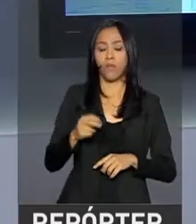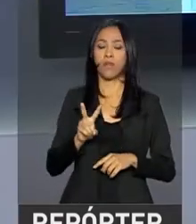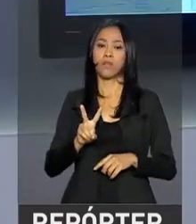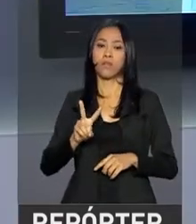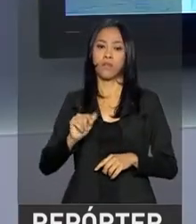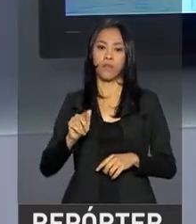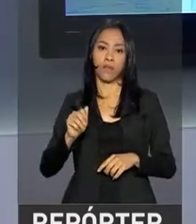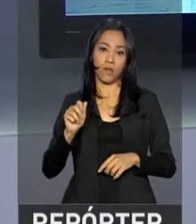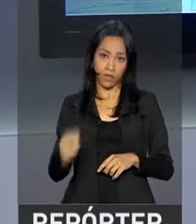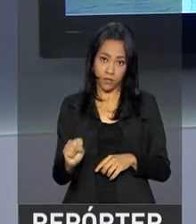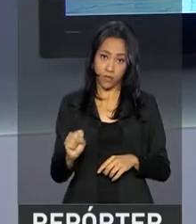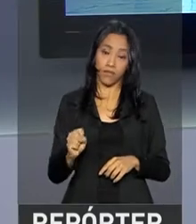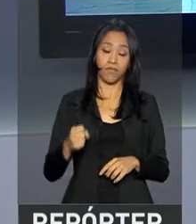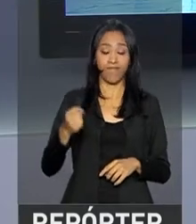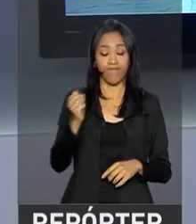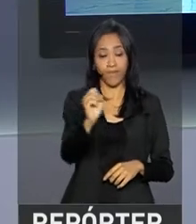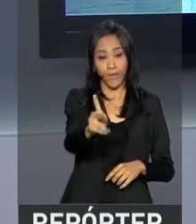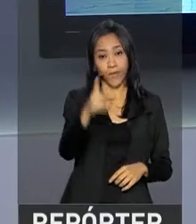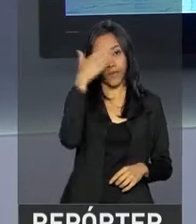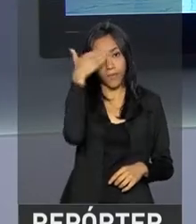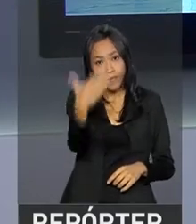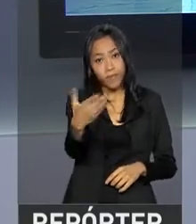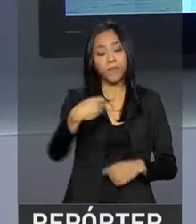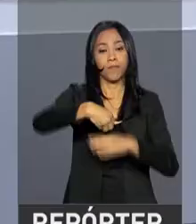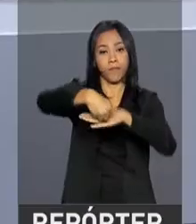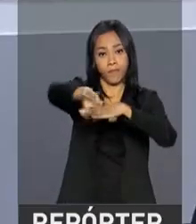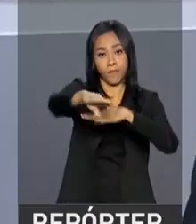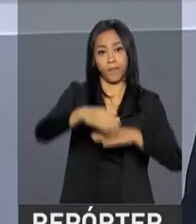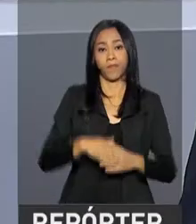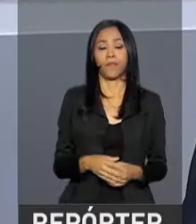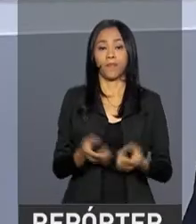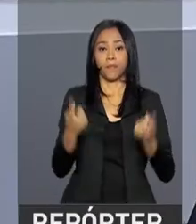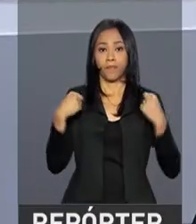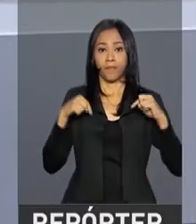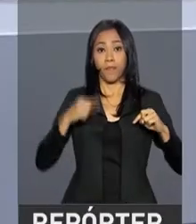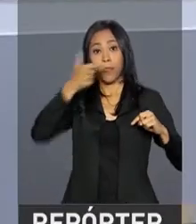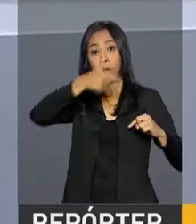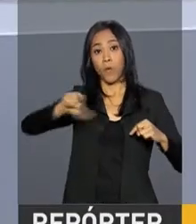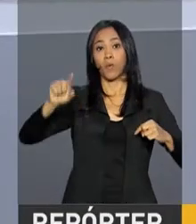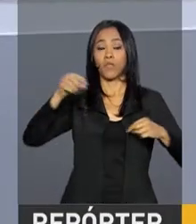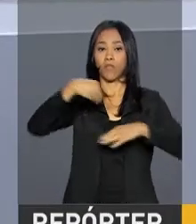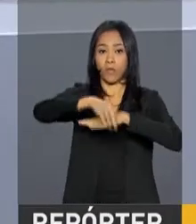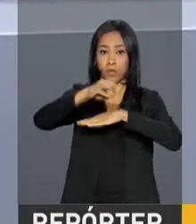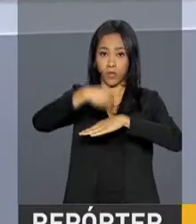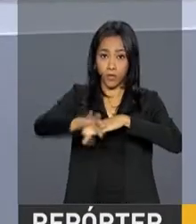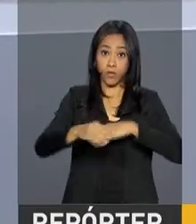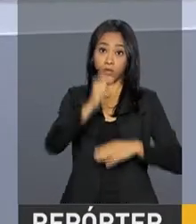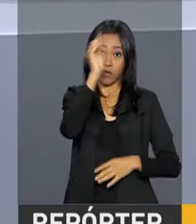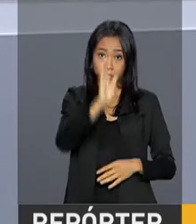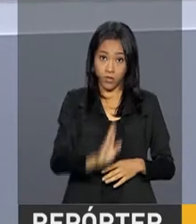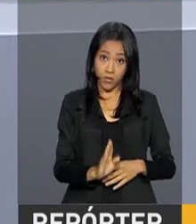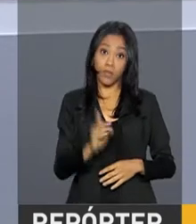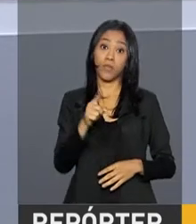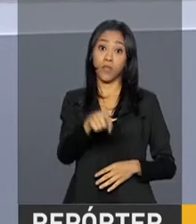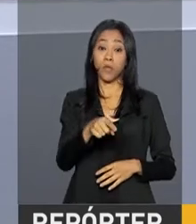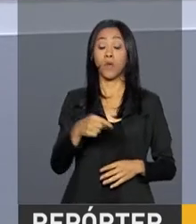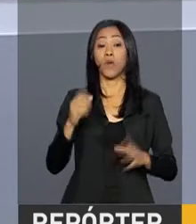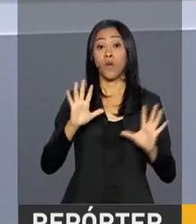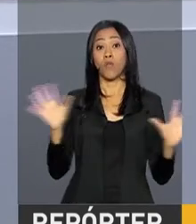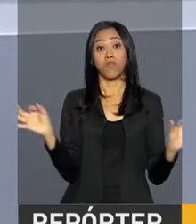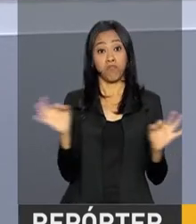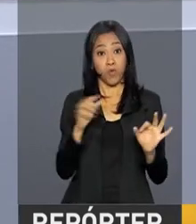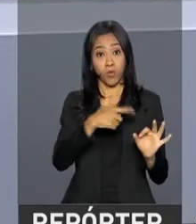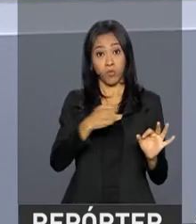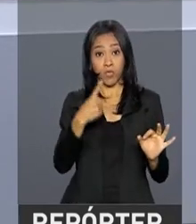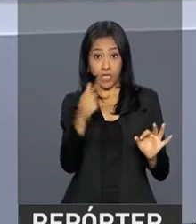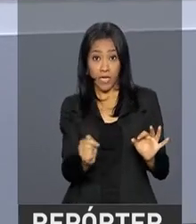voto com você está ótima e obrigado pelas informações e um outro dado positivo que o brasil fechou o ano de 2017 com o